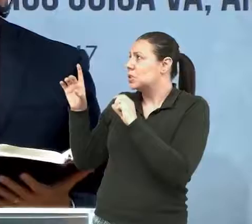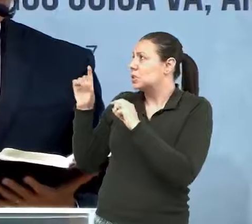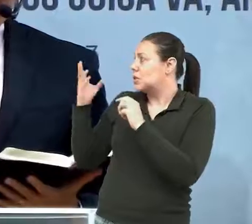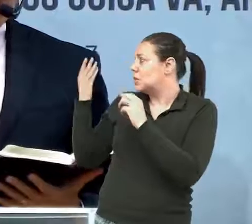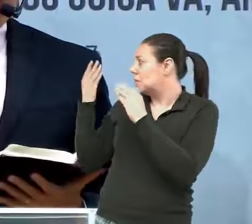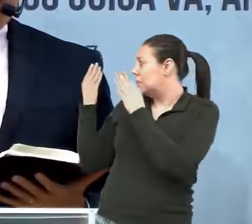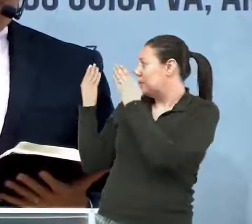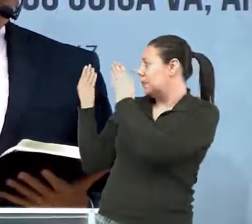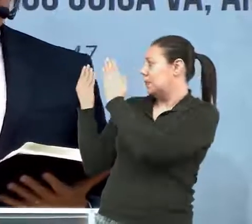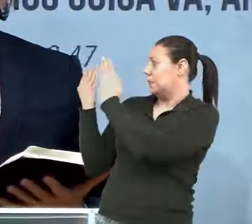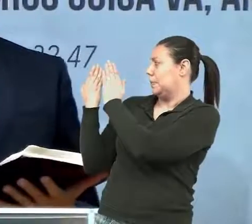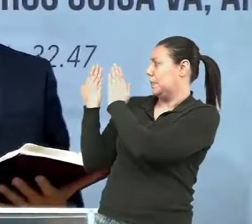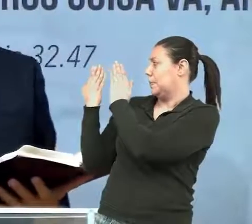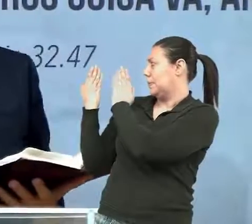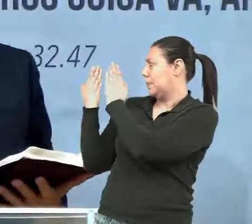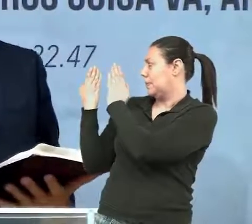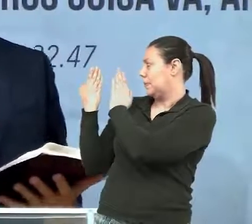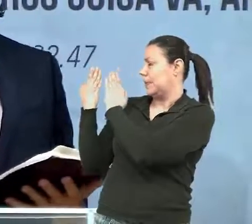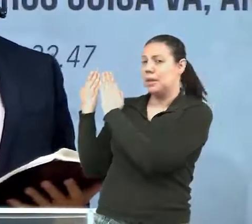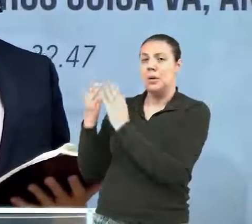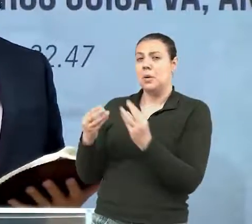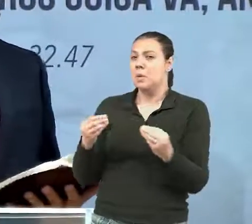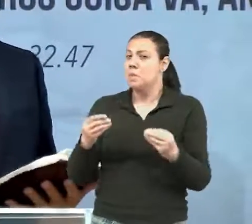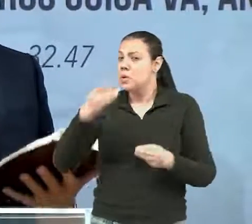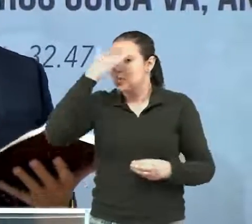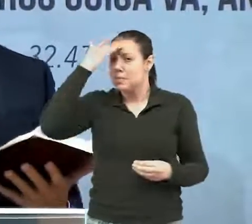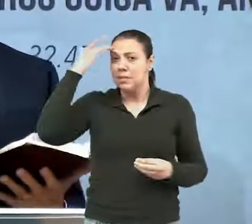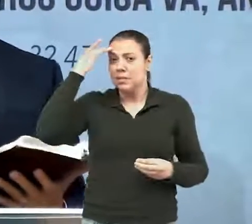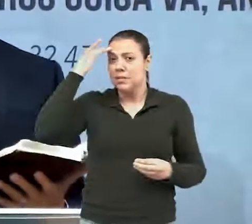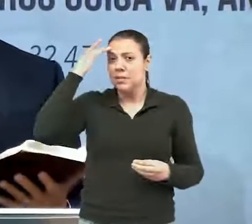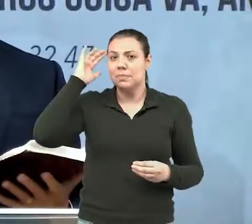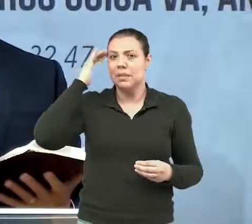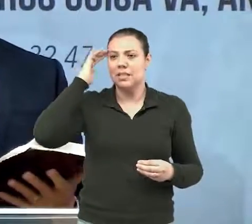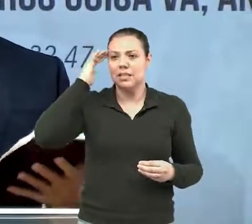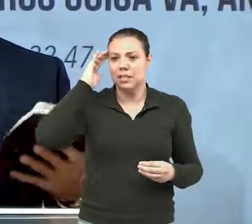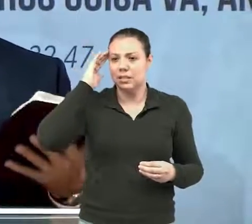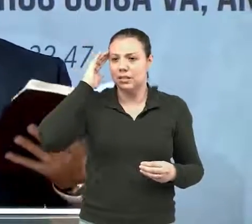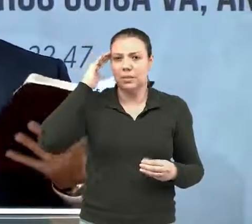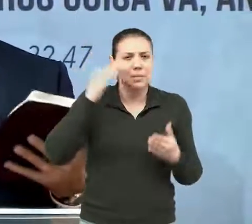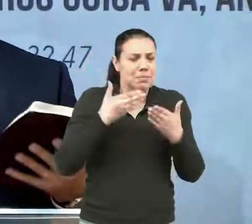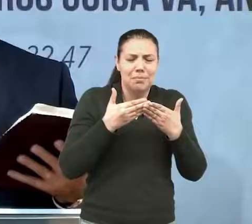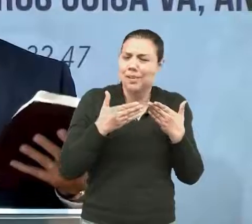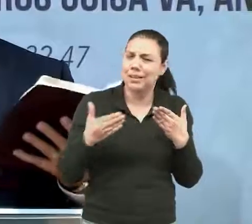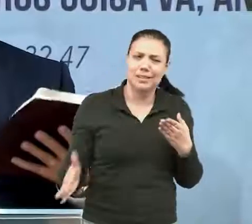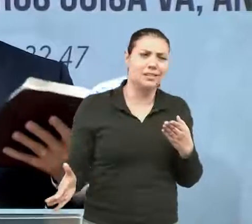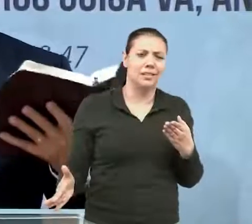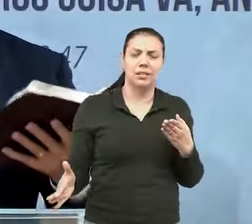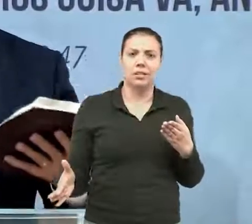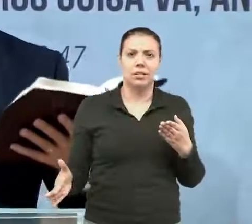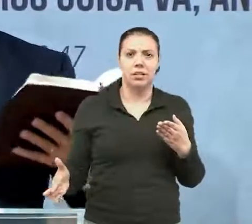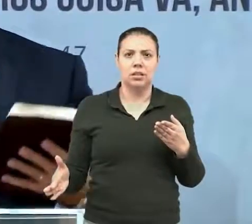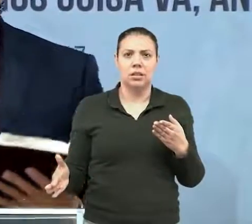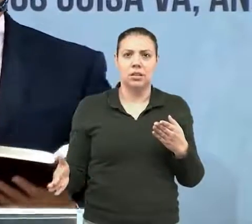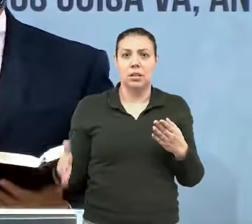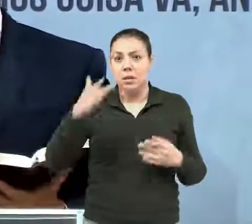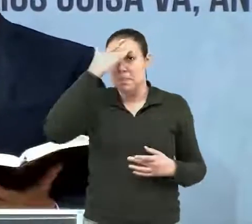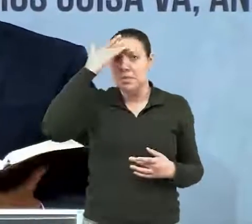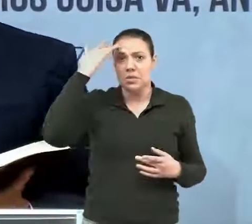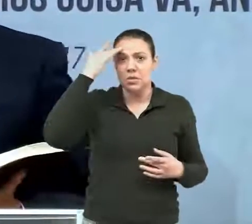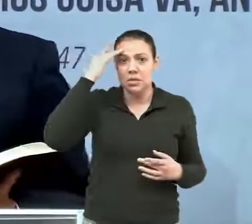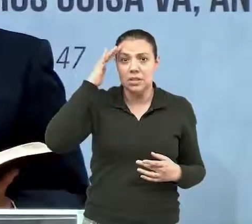retrovisor. Tem muita gente apostando no fracasso. Tem muita gente fazendo provisão para a